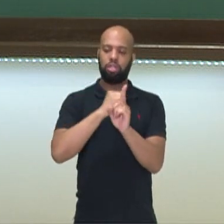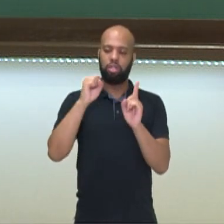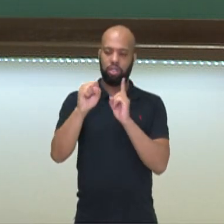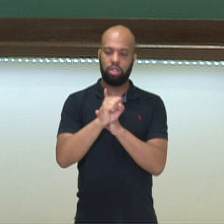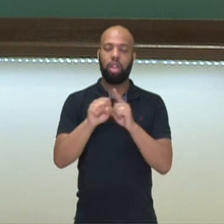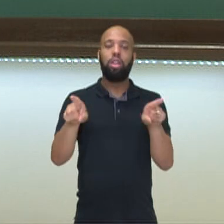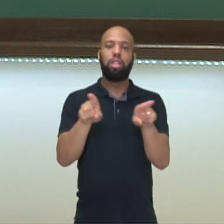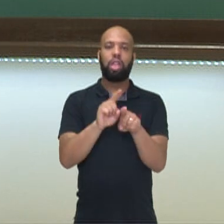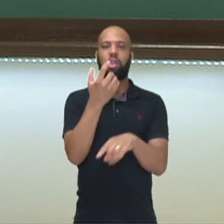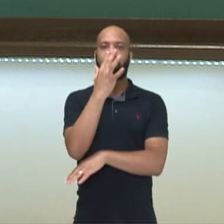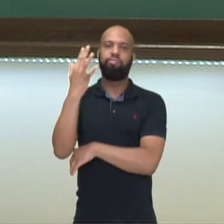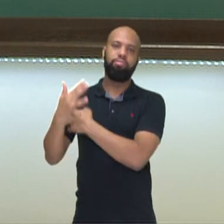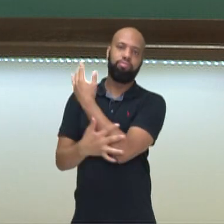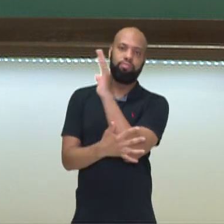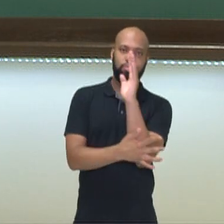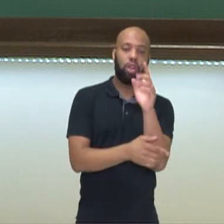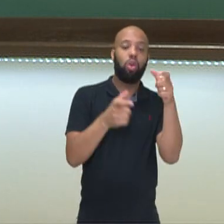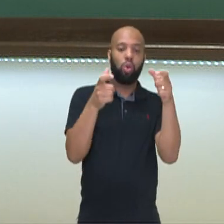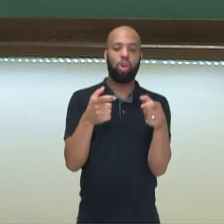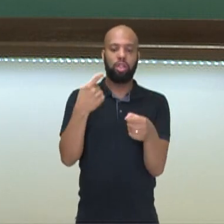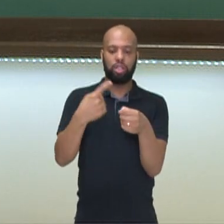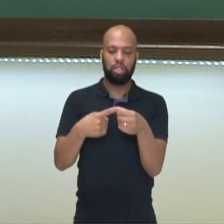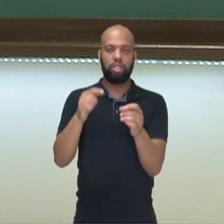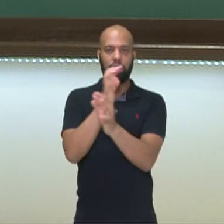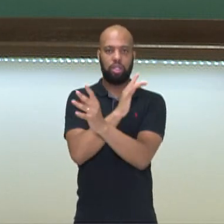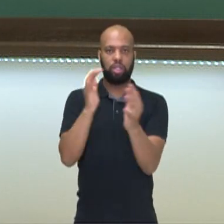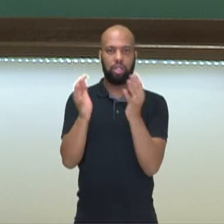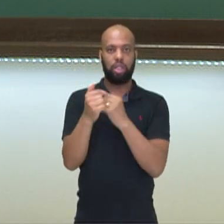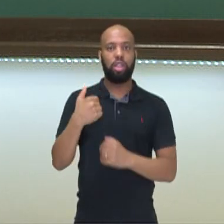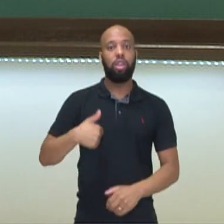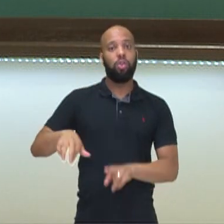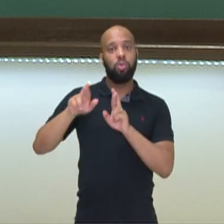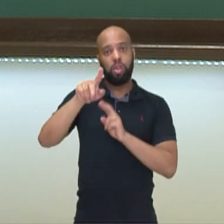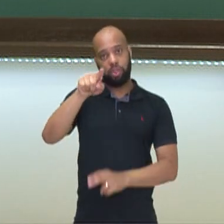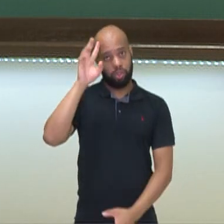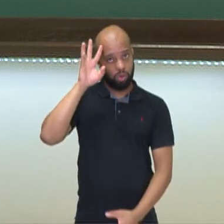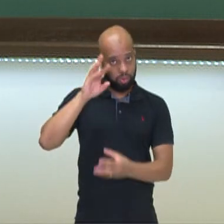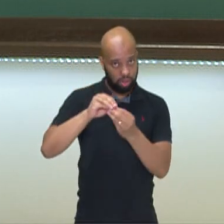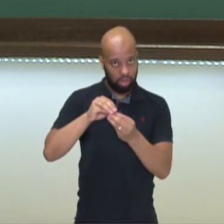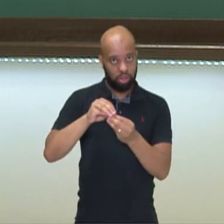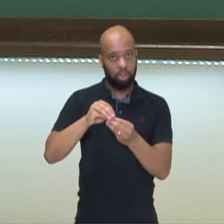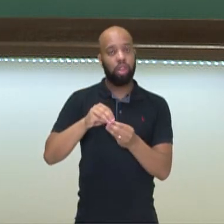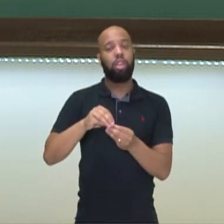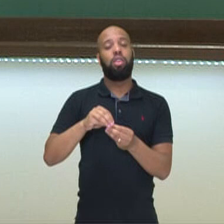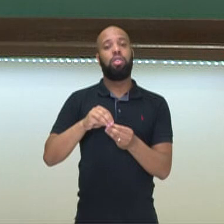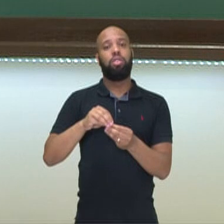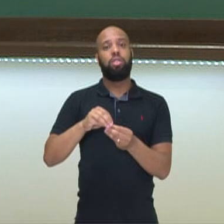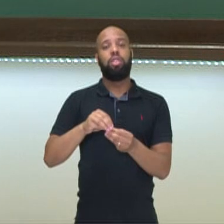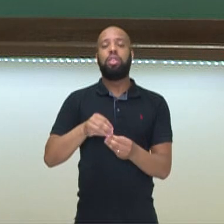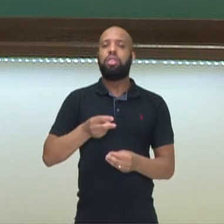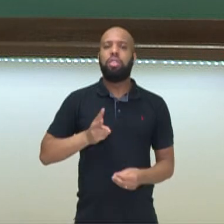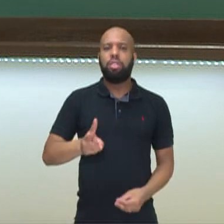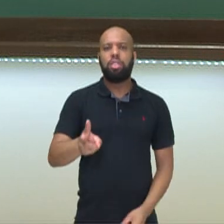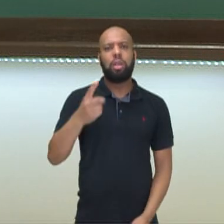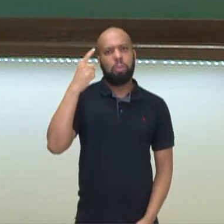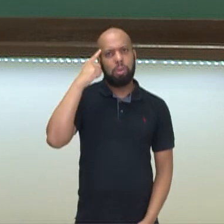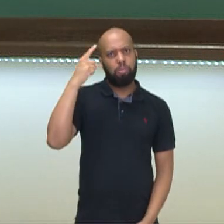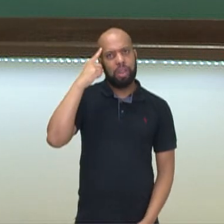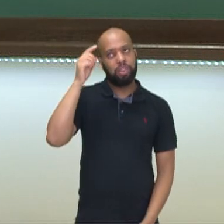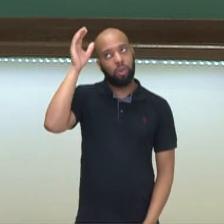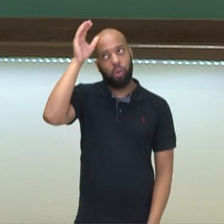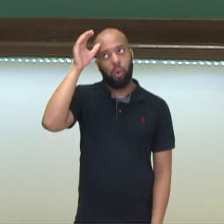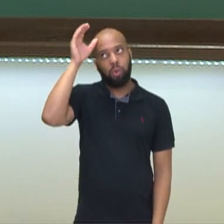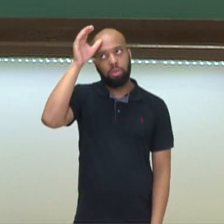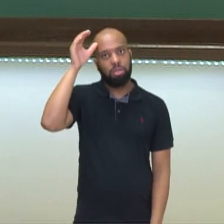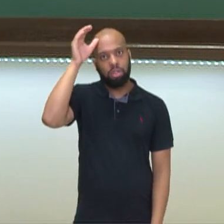ambientais urbanos. Espero que você tenha entendido sempre pense